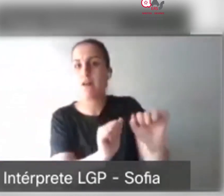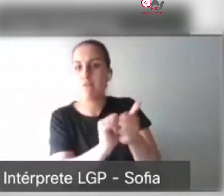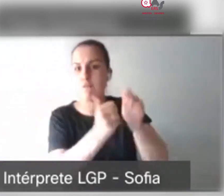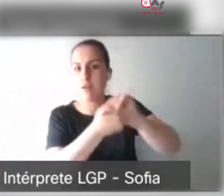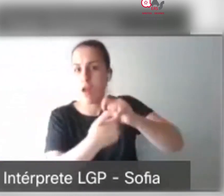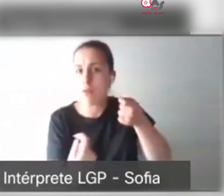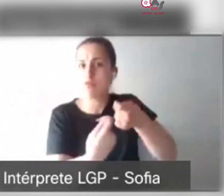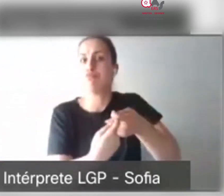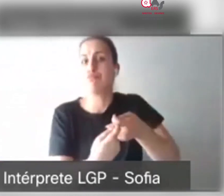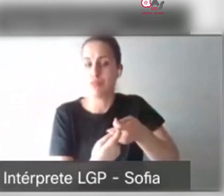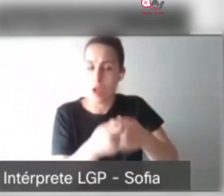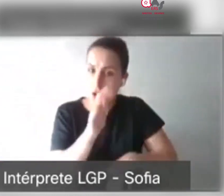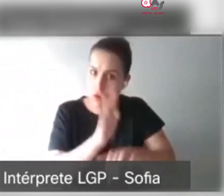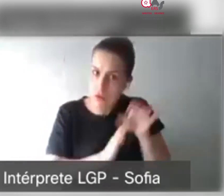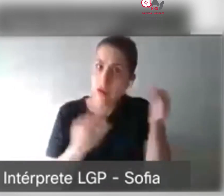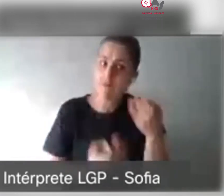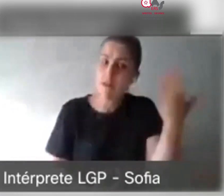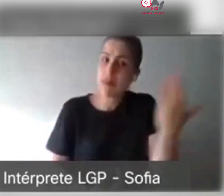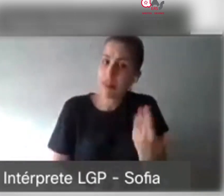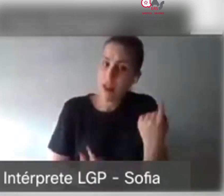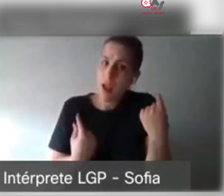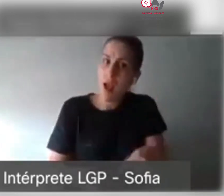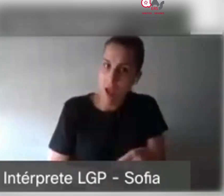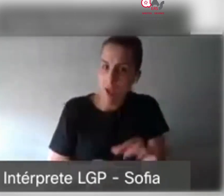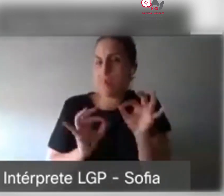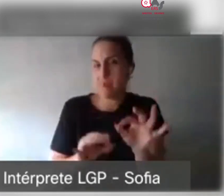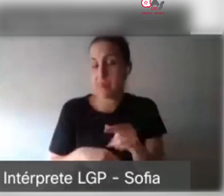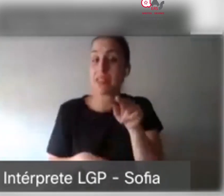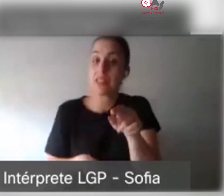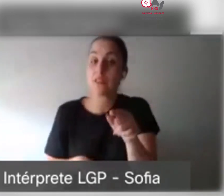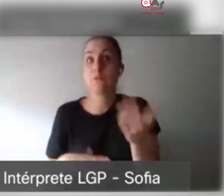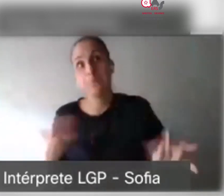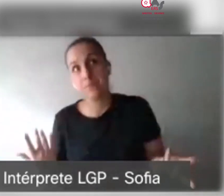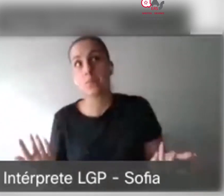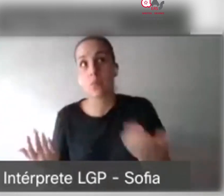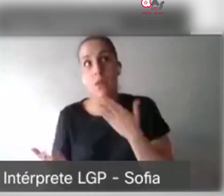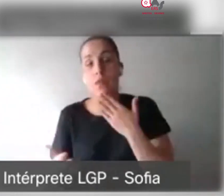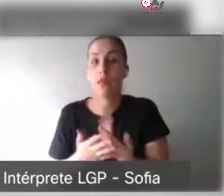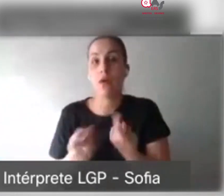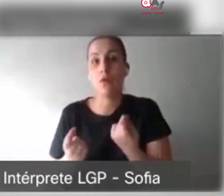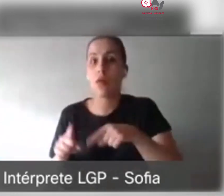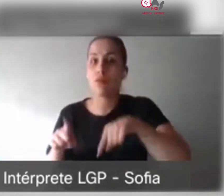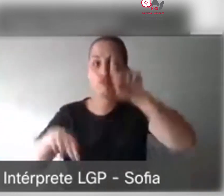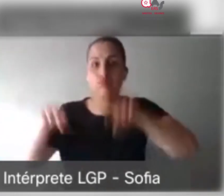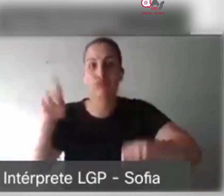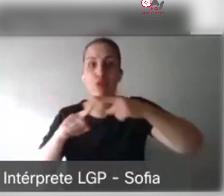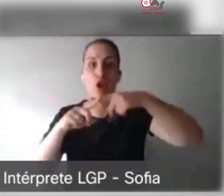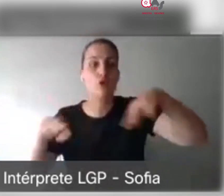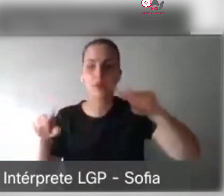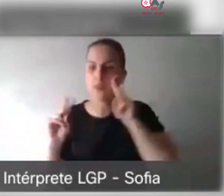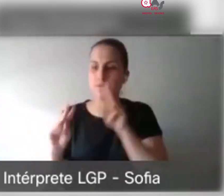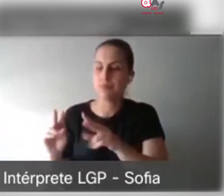que têm para garantir este direito, e isso criou naturalmente algumas diferenças na forma como os hospitais olharam para